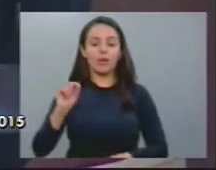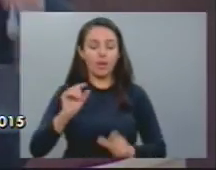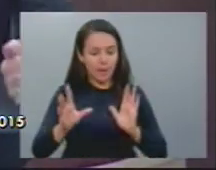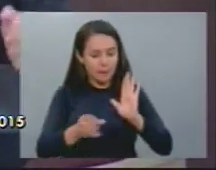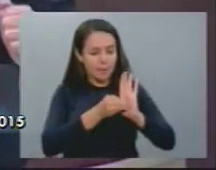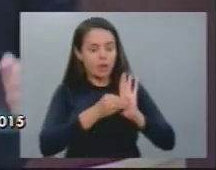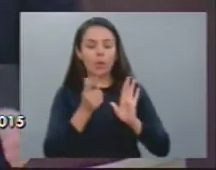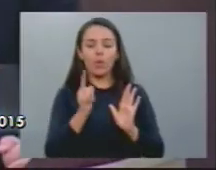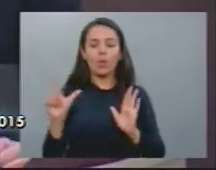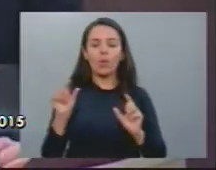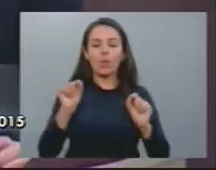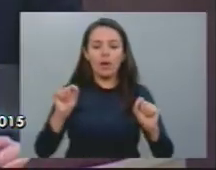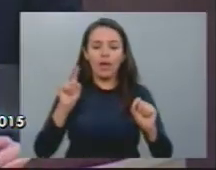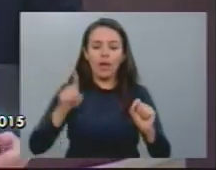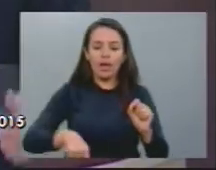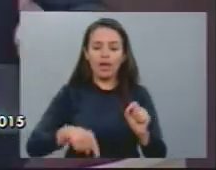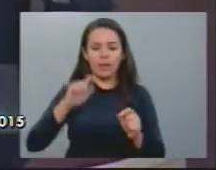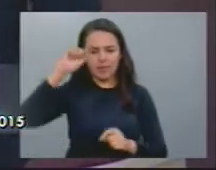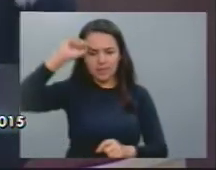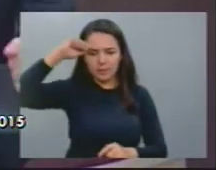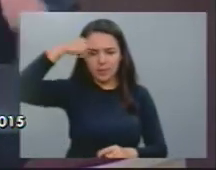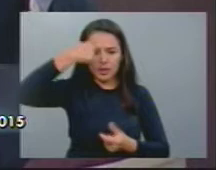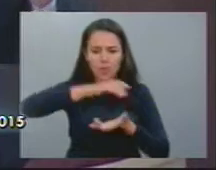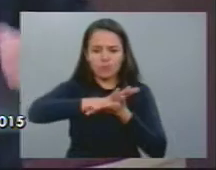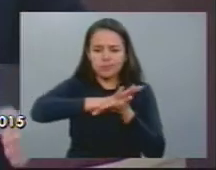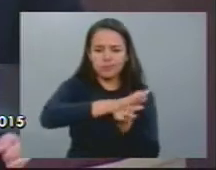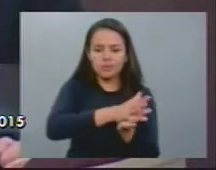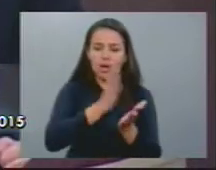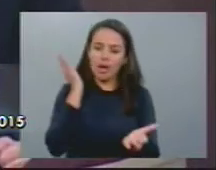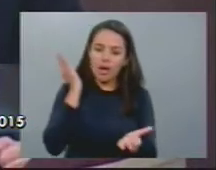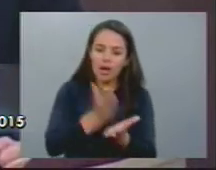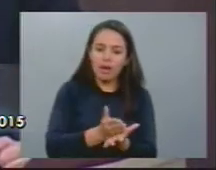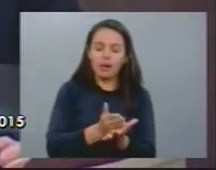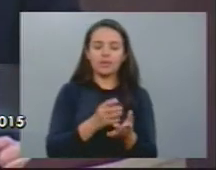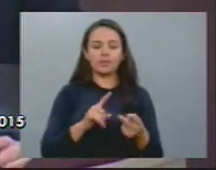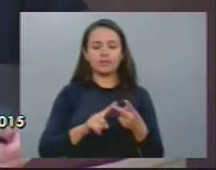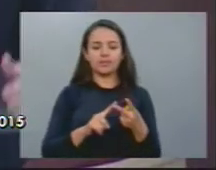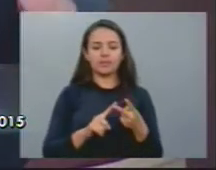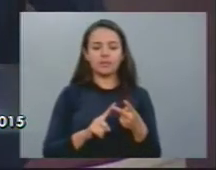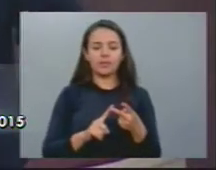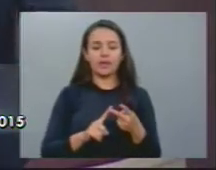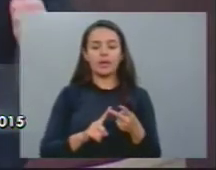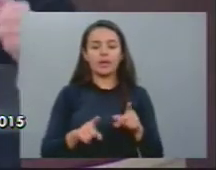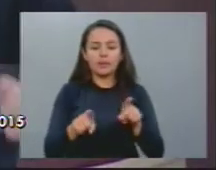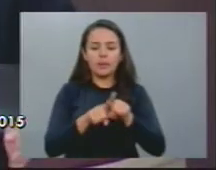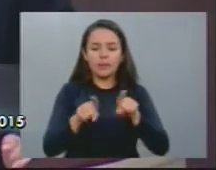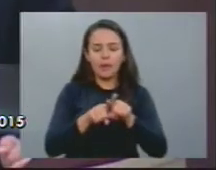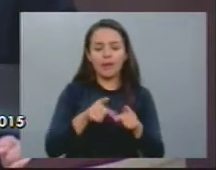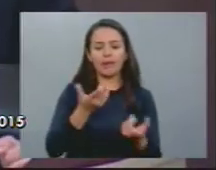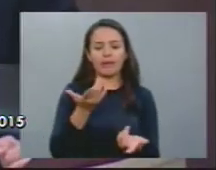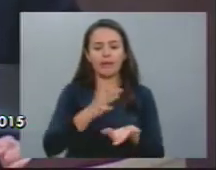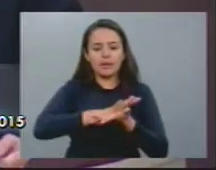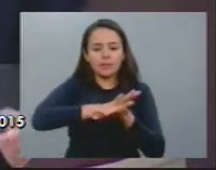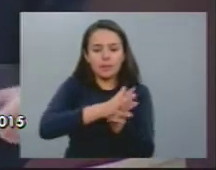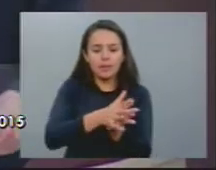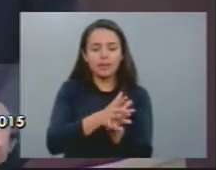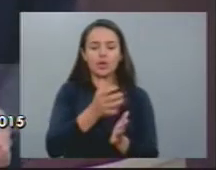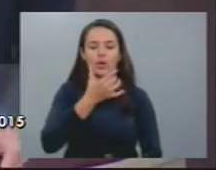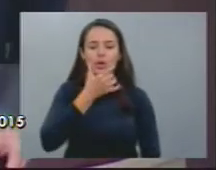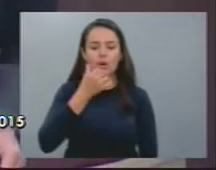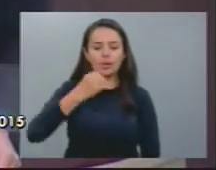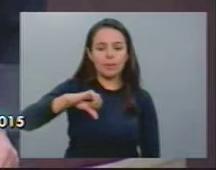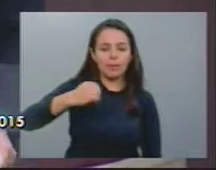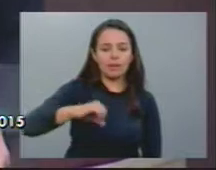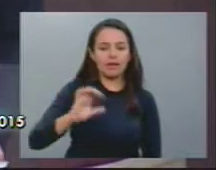de combate à discriminação racial, de combate à discriminação de gênero, de combate à homofobia.